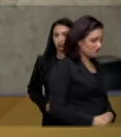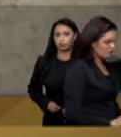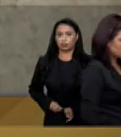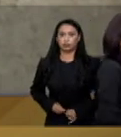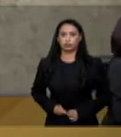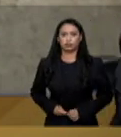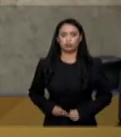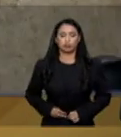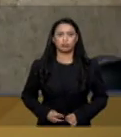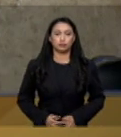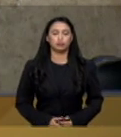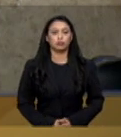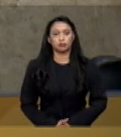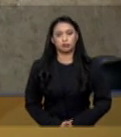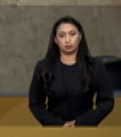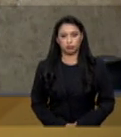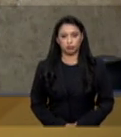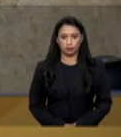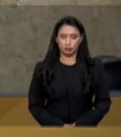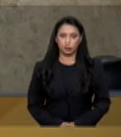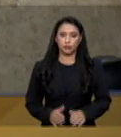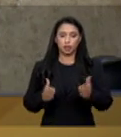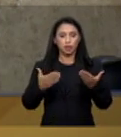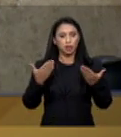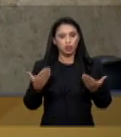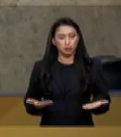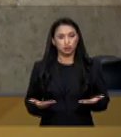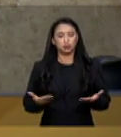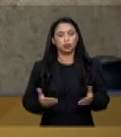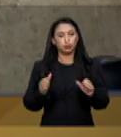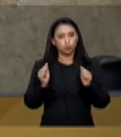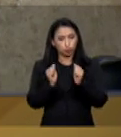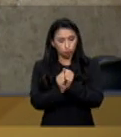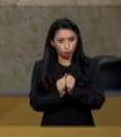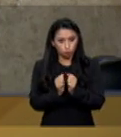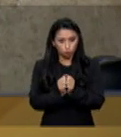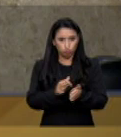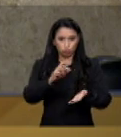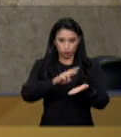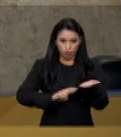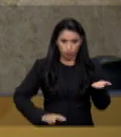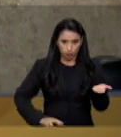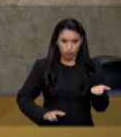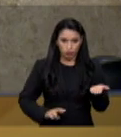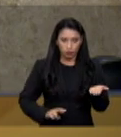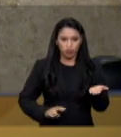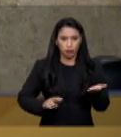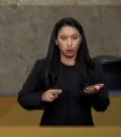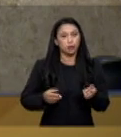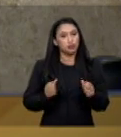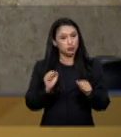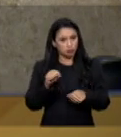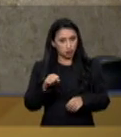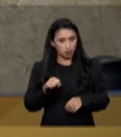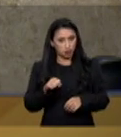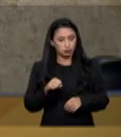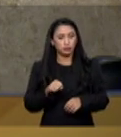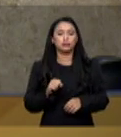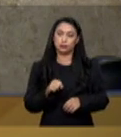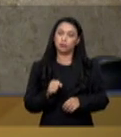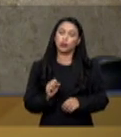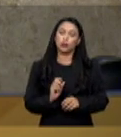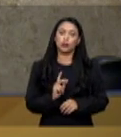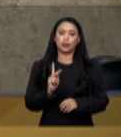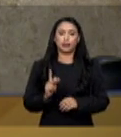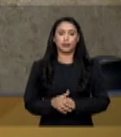Vossa Excelência subscreve integralmente os fundamentos do voto do relator? É isso que Vossa Excelência disse? Isso. Pois